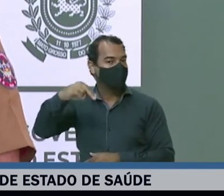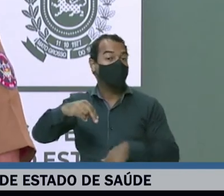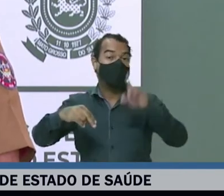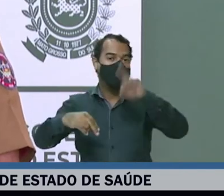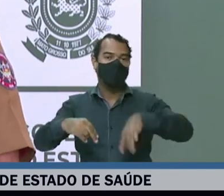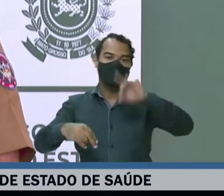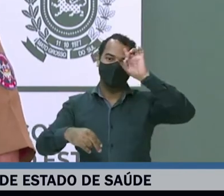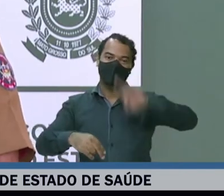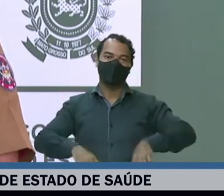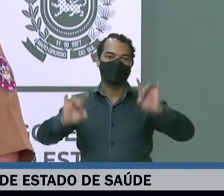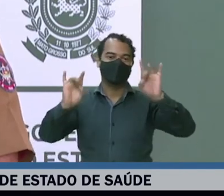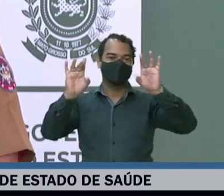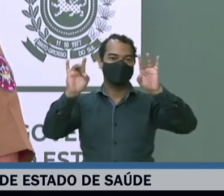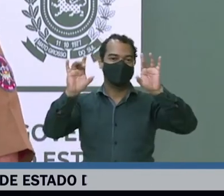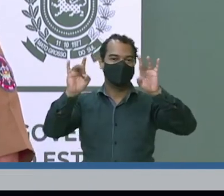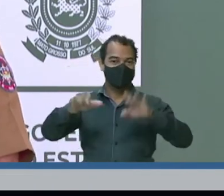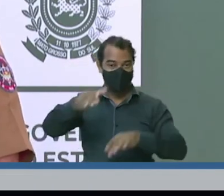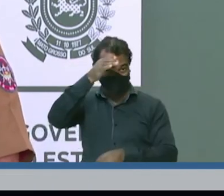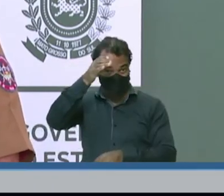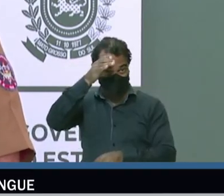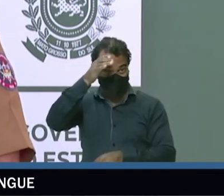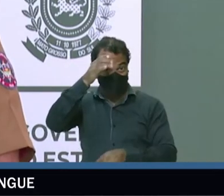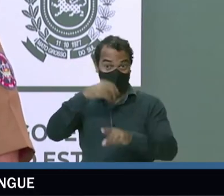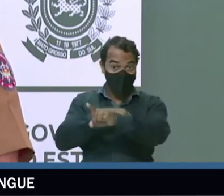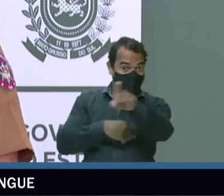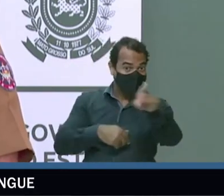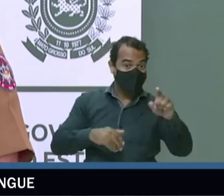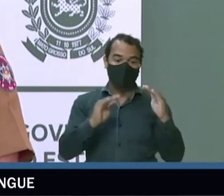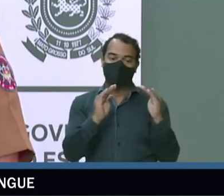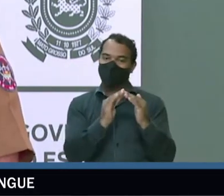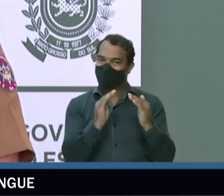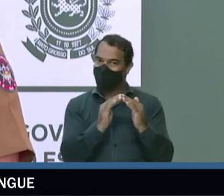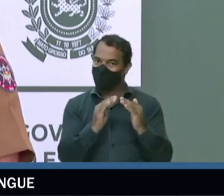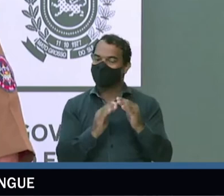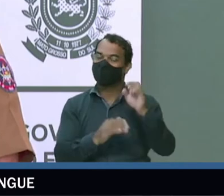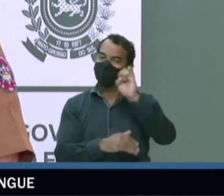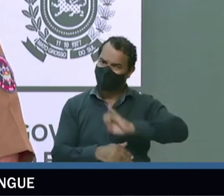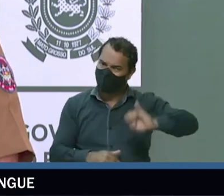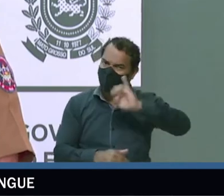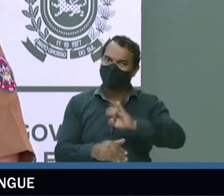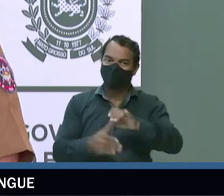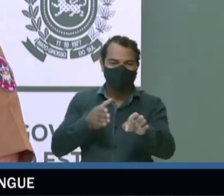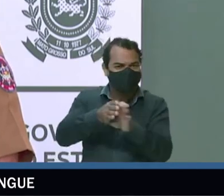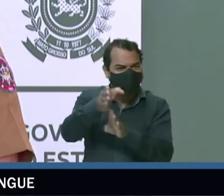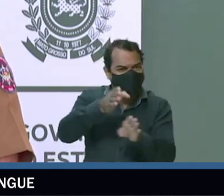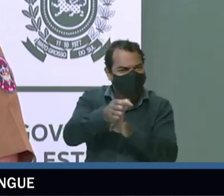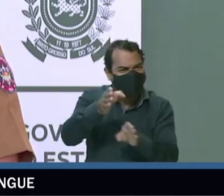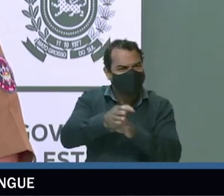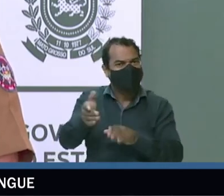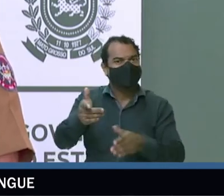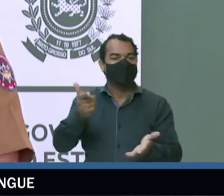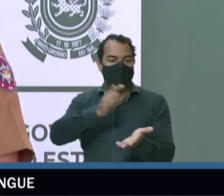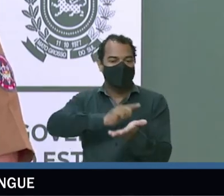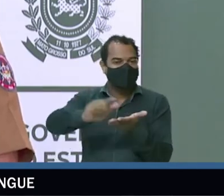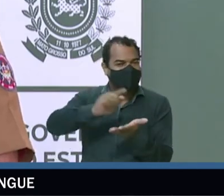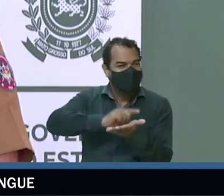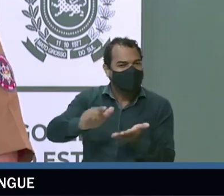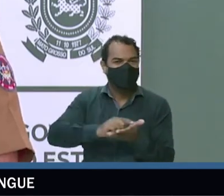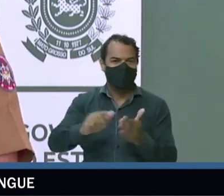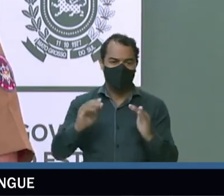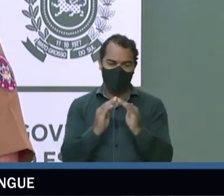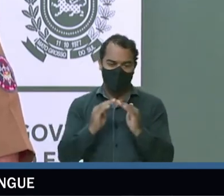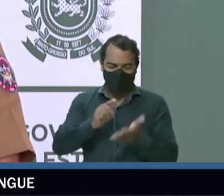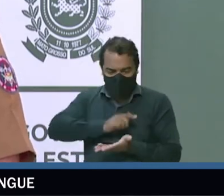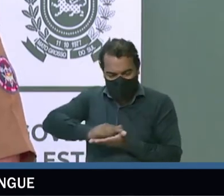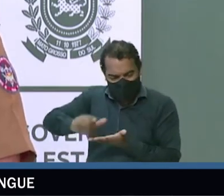muito importante todos manter em suas casas com aquelas tradicionais recomendações de limpeza as calhas sempre